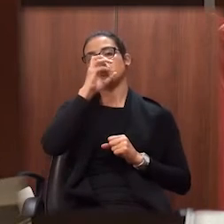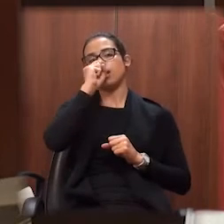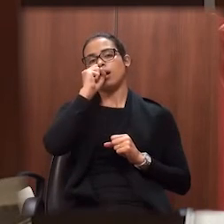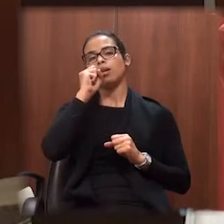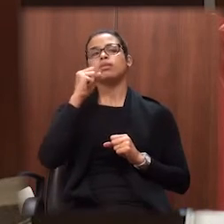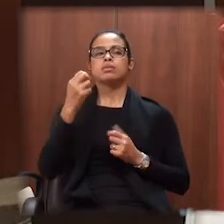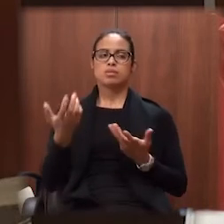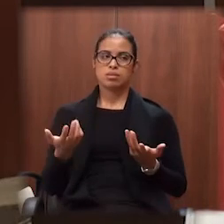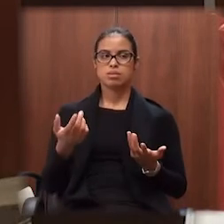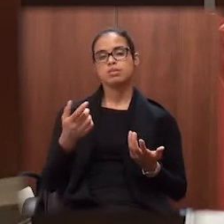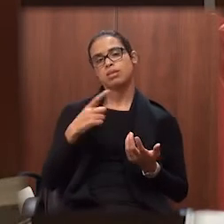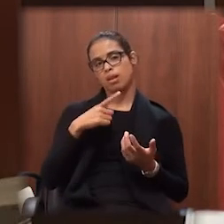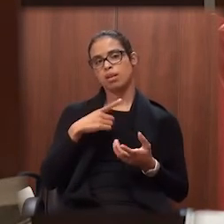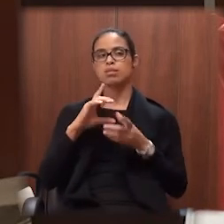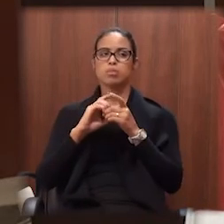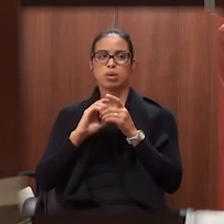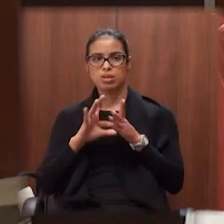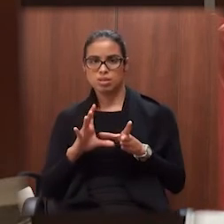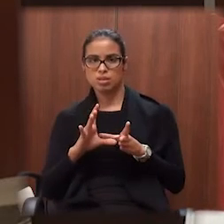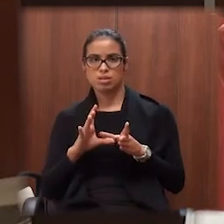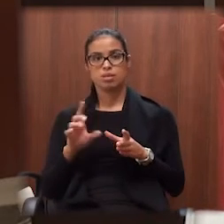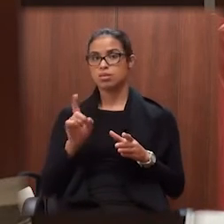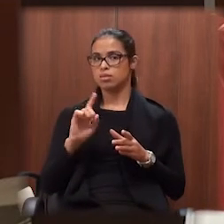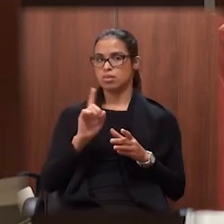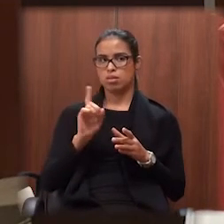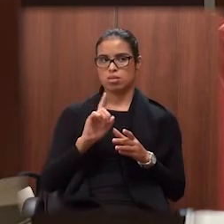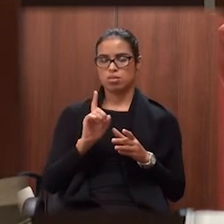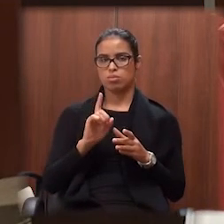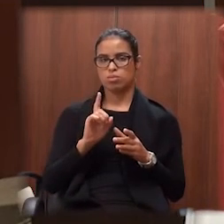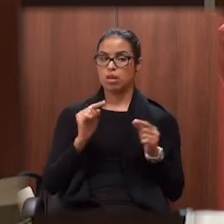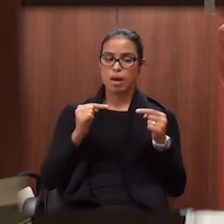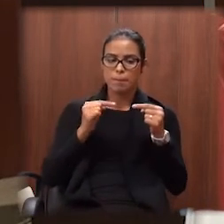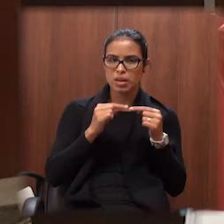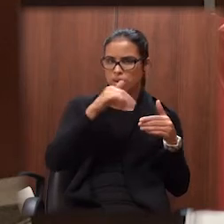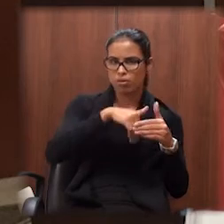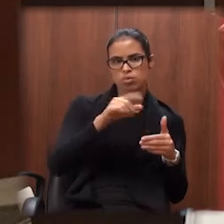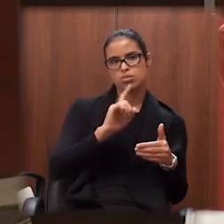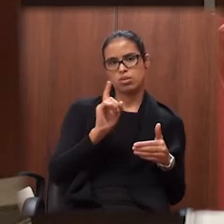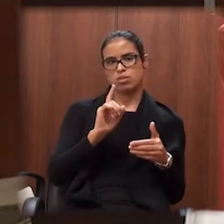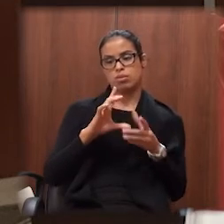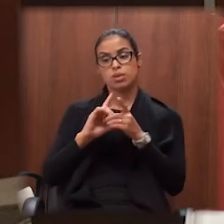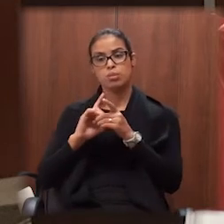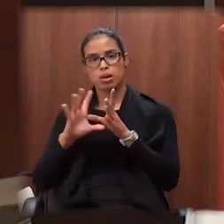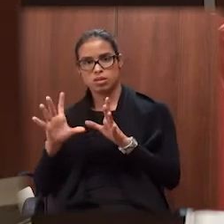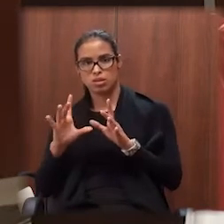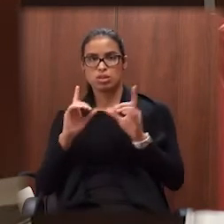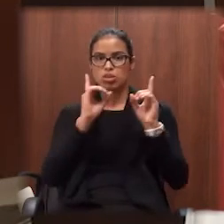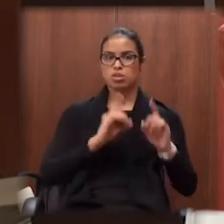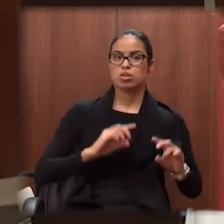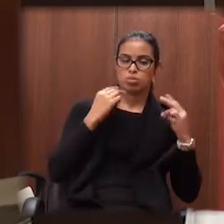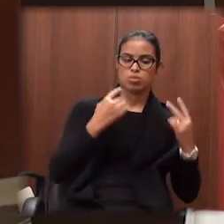dizendo: enfim, a democracia está consolidada no Brasil. Democracia e direitos